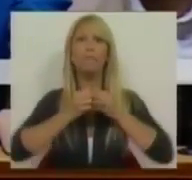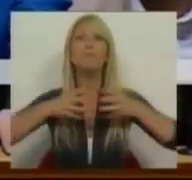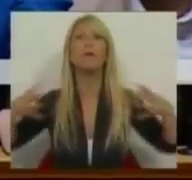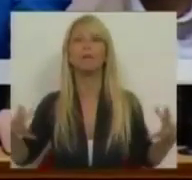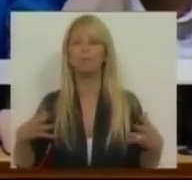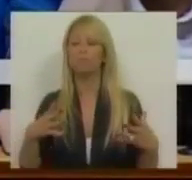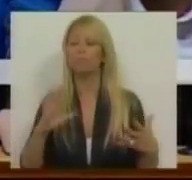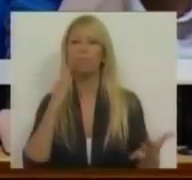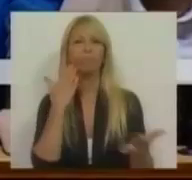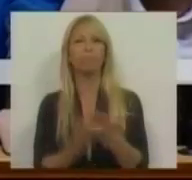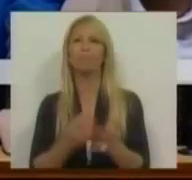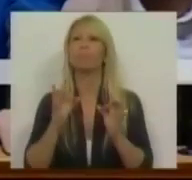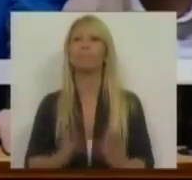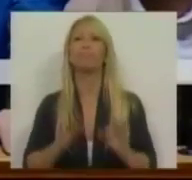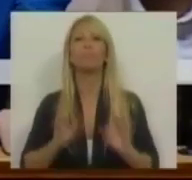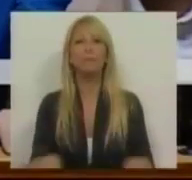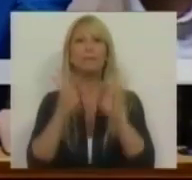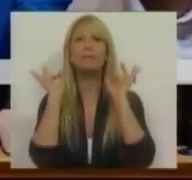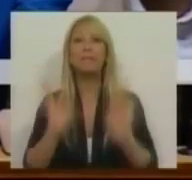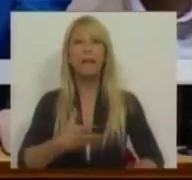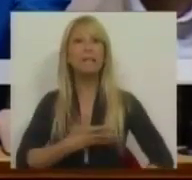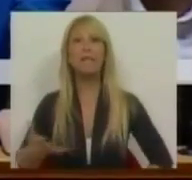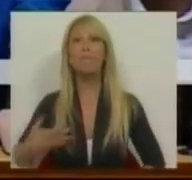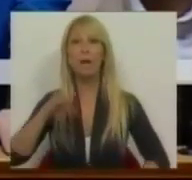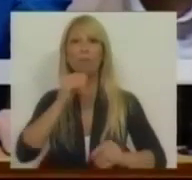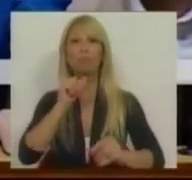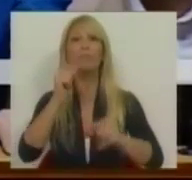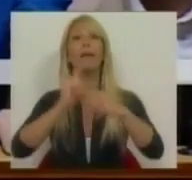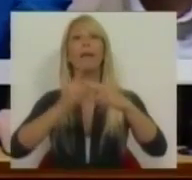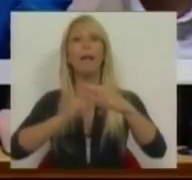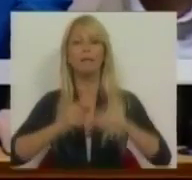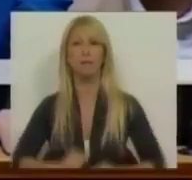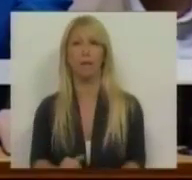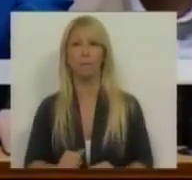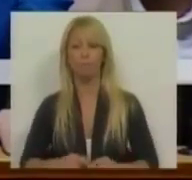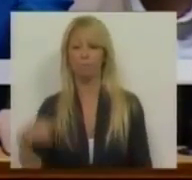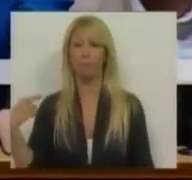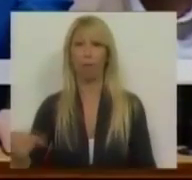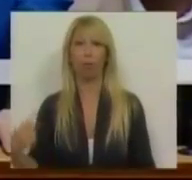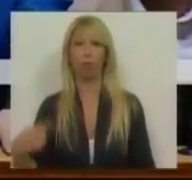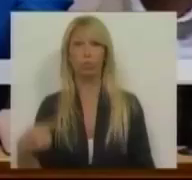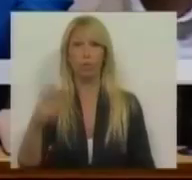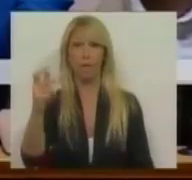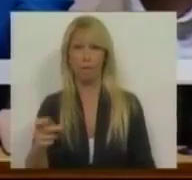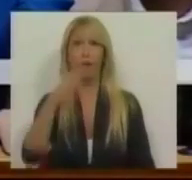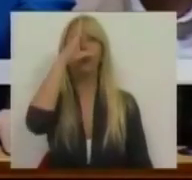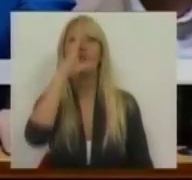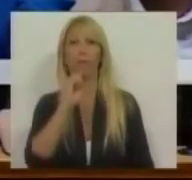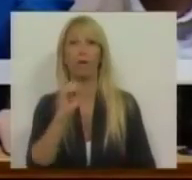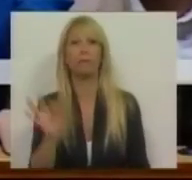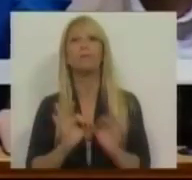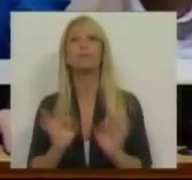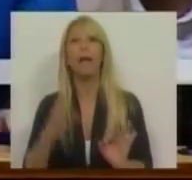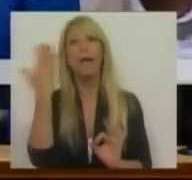apanhou já o que é o crescimento do desemprego na Grécia. Cada dia em que está no Governo é um dia perigoso